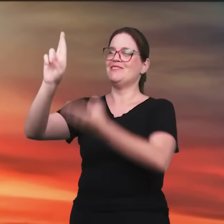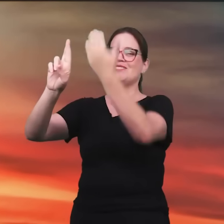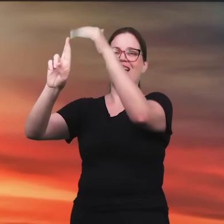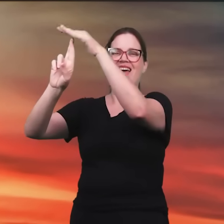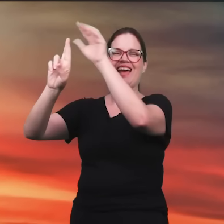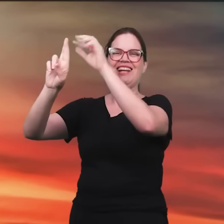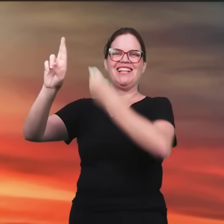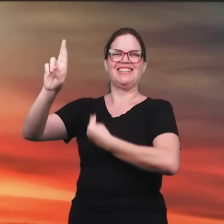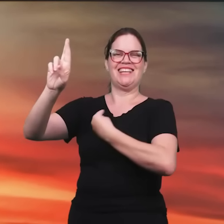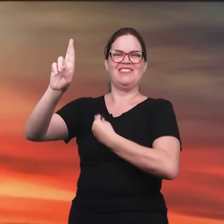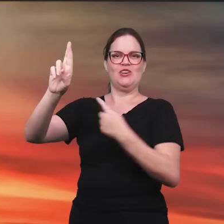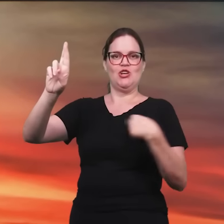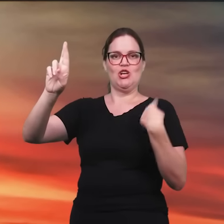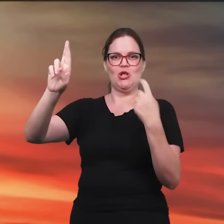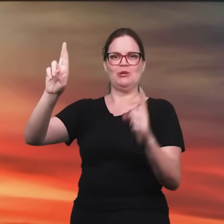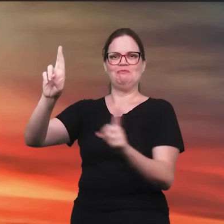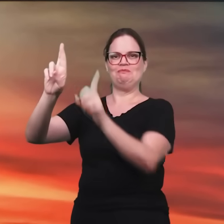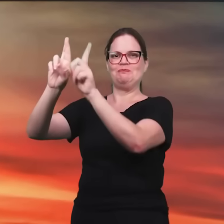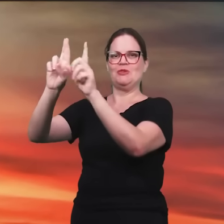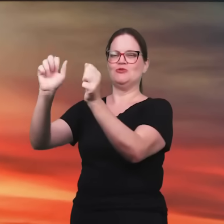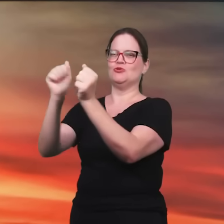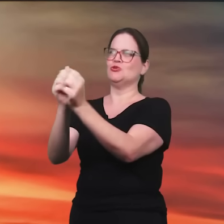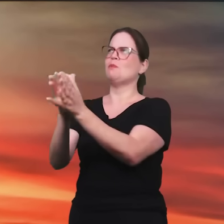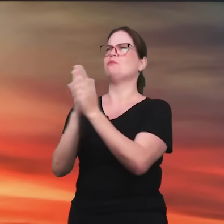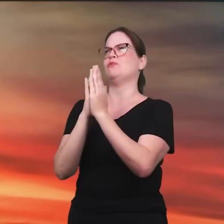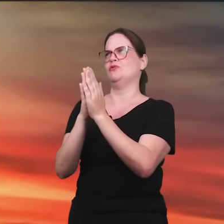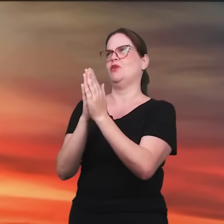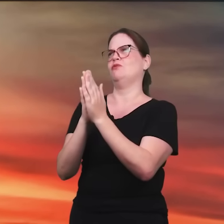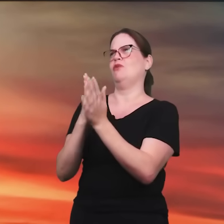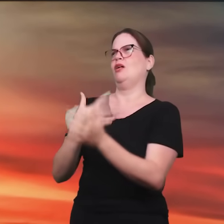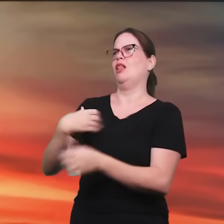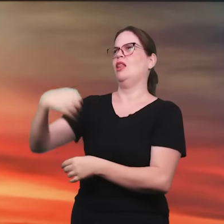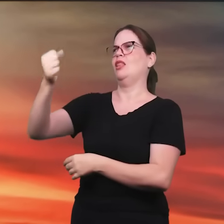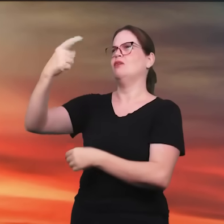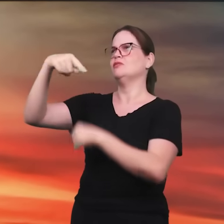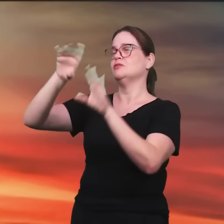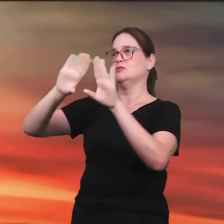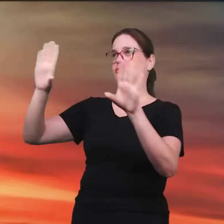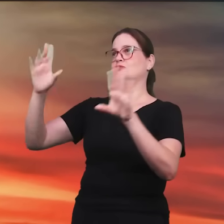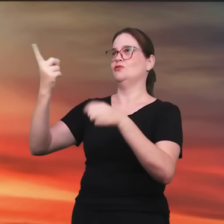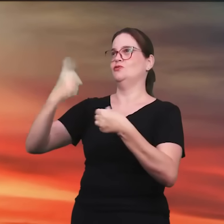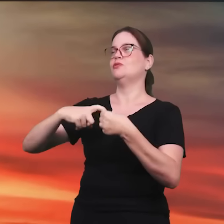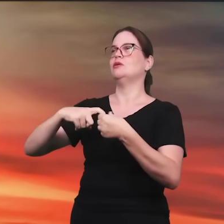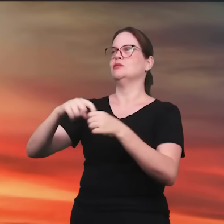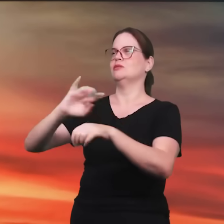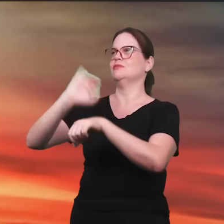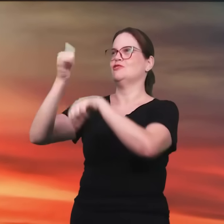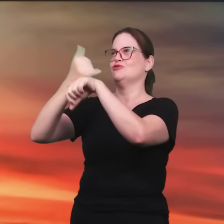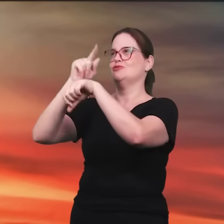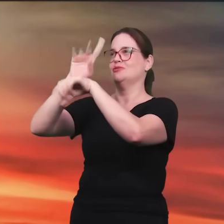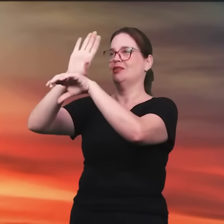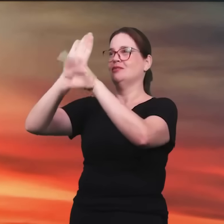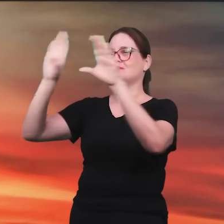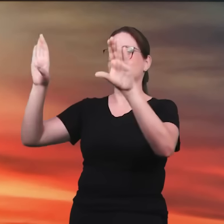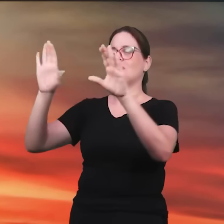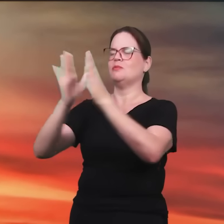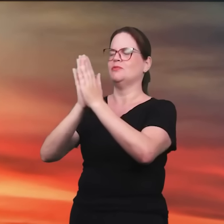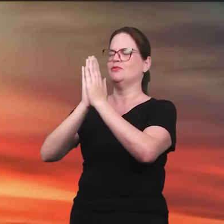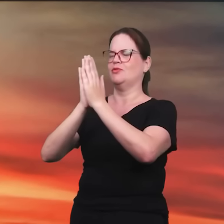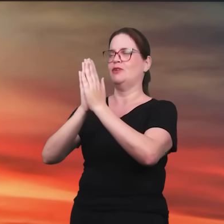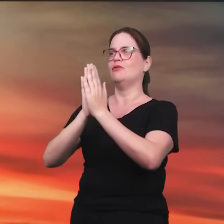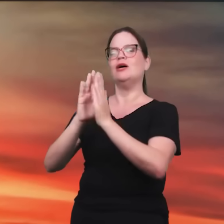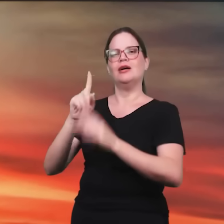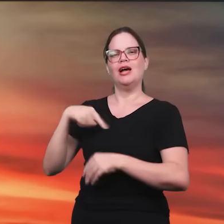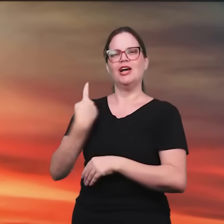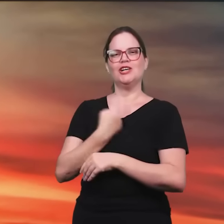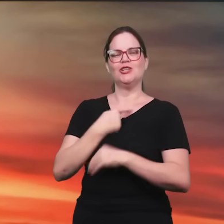conosco. Senhor, nos leva de volta a Jerusalém. Senhor, leva o teu povo de volta. Essa é a oração.